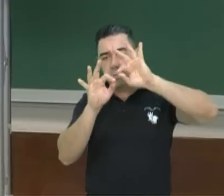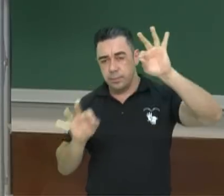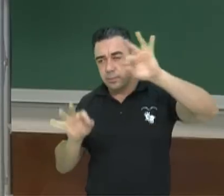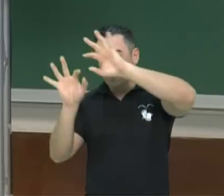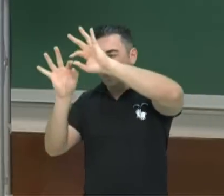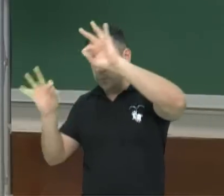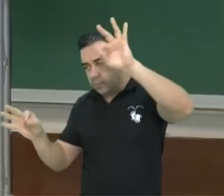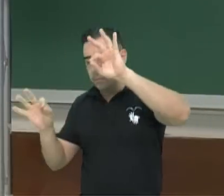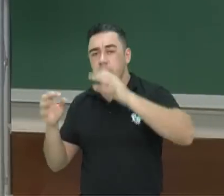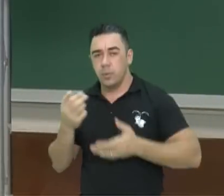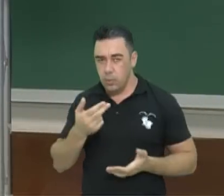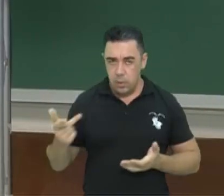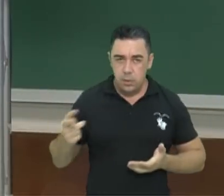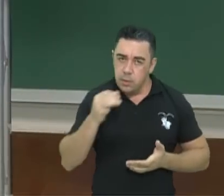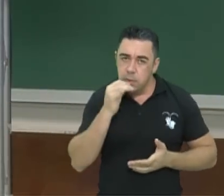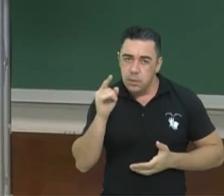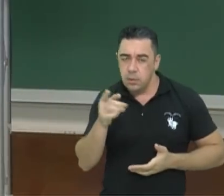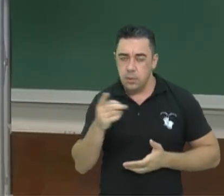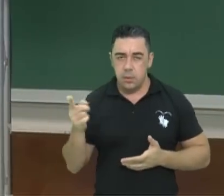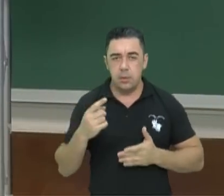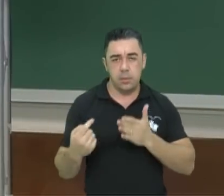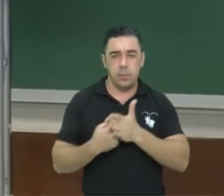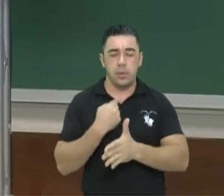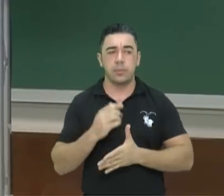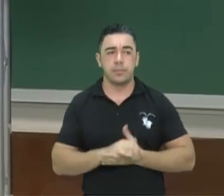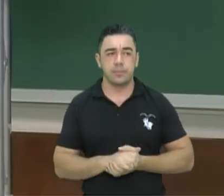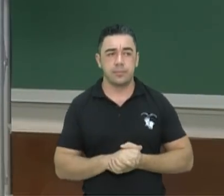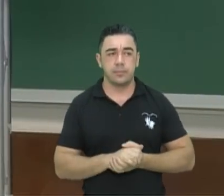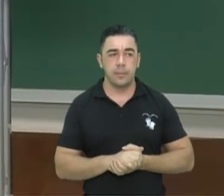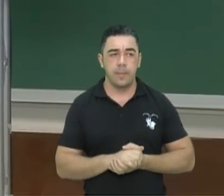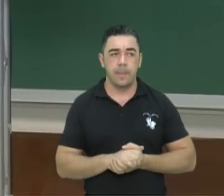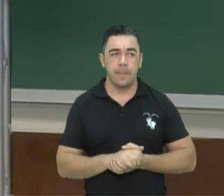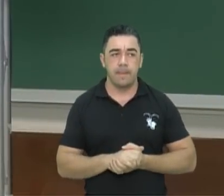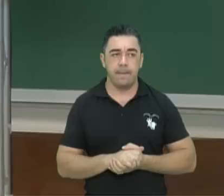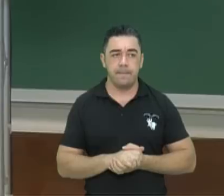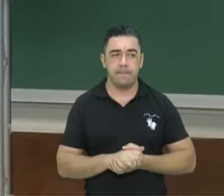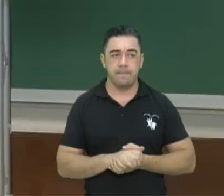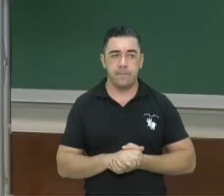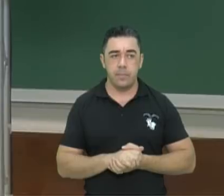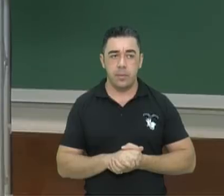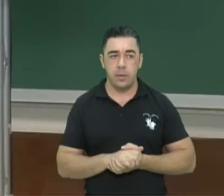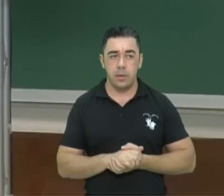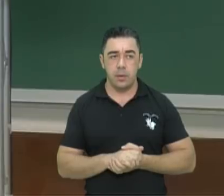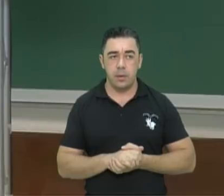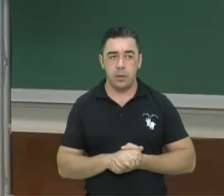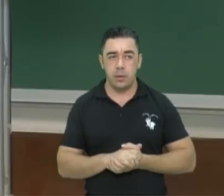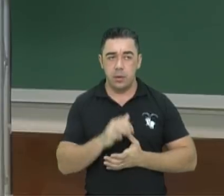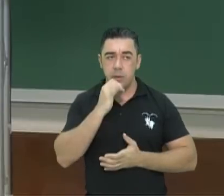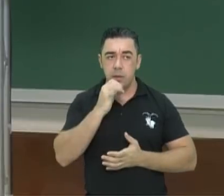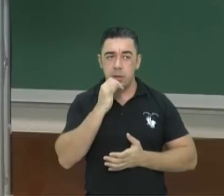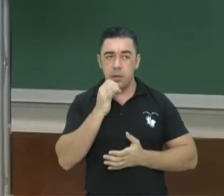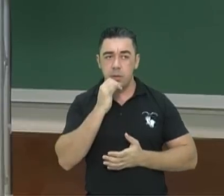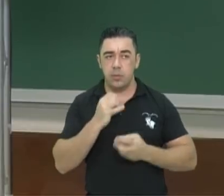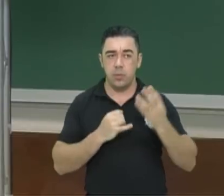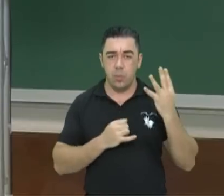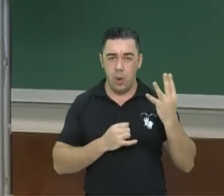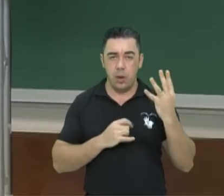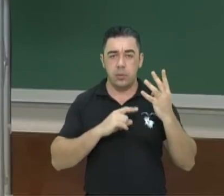com o lado que ele está me perguntando. Então, veja aqui. Tá? Se eu tenho